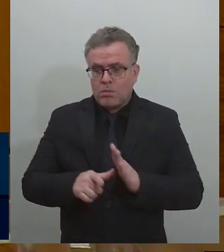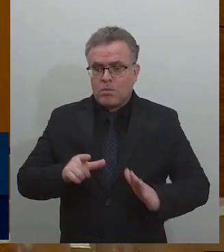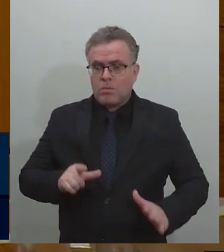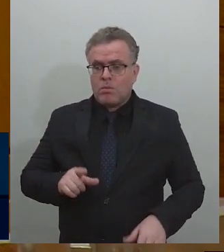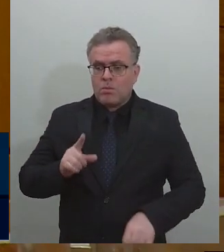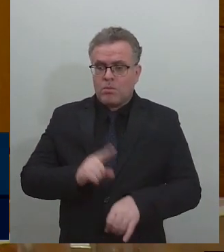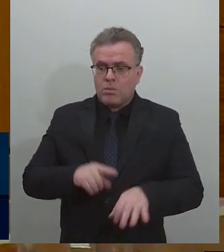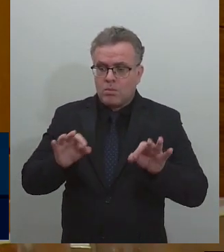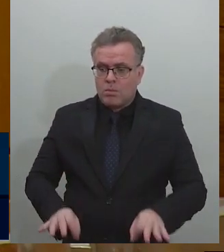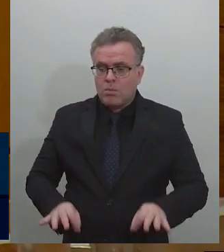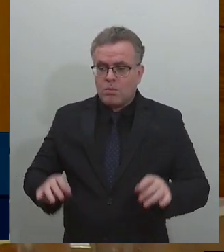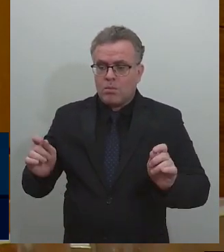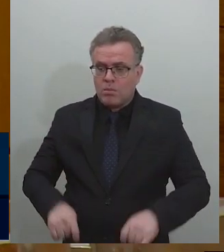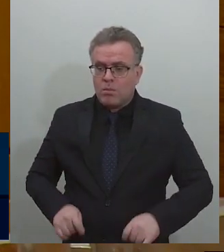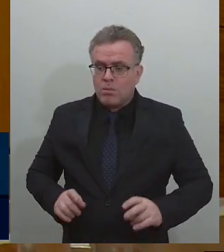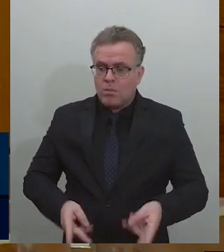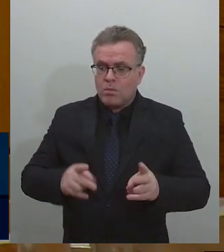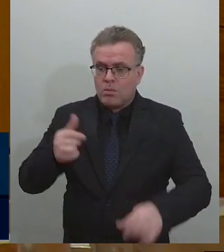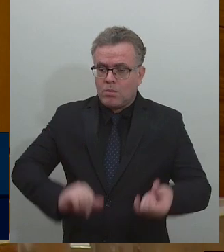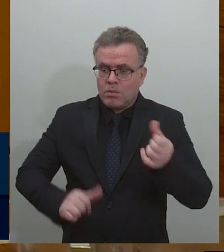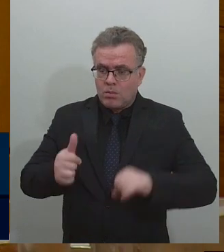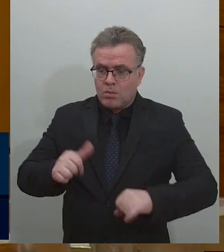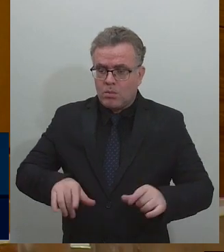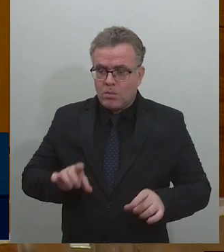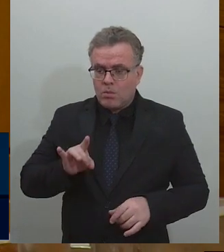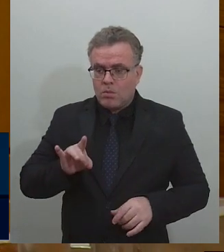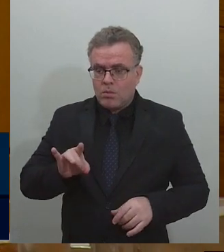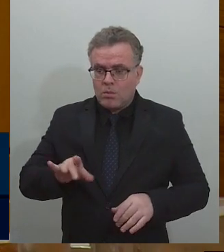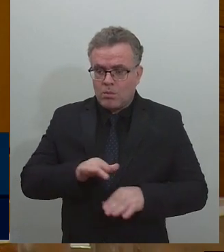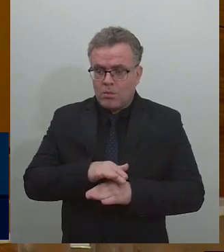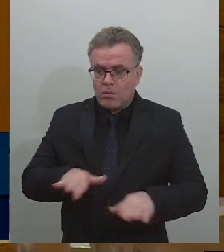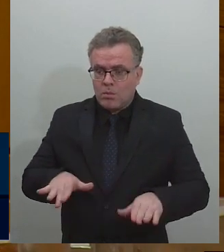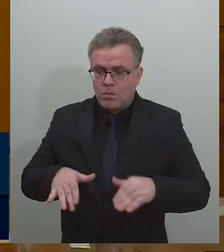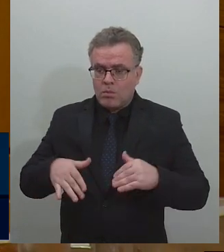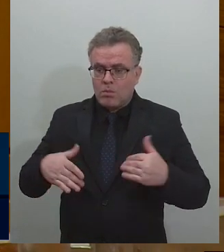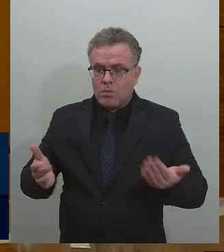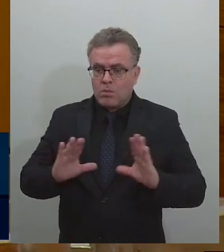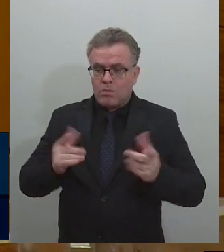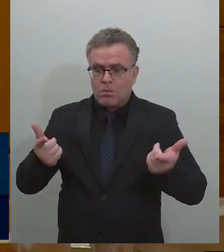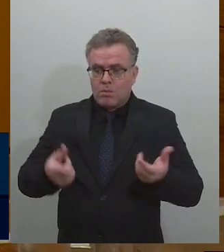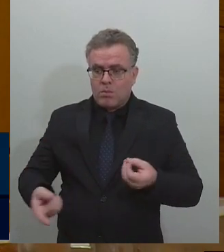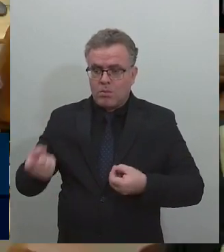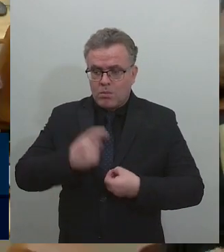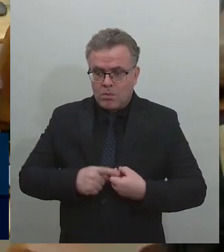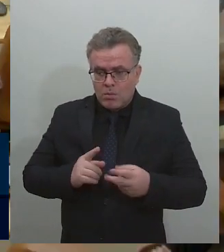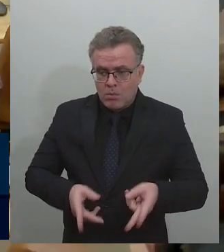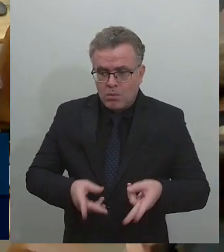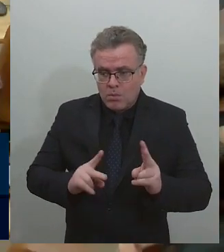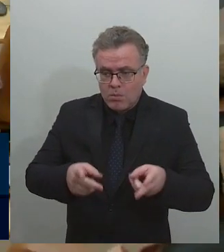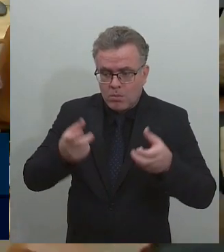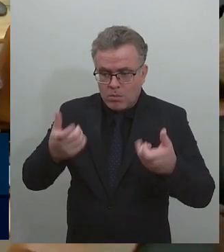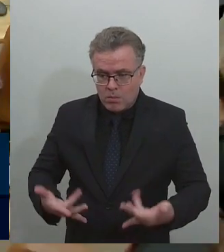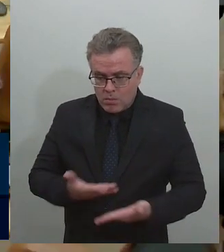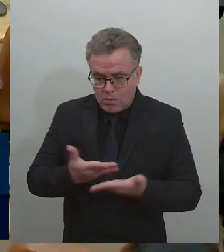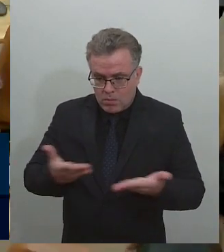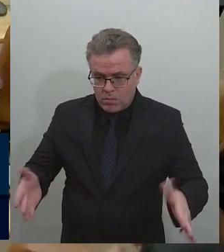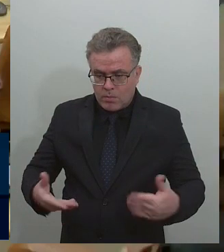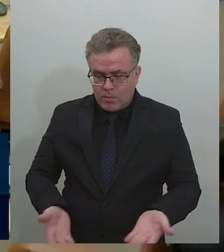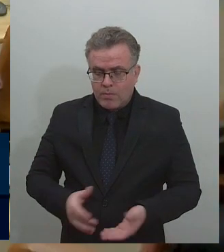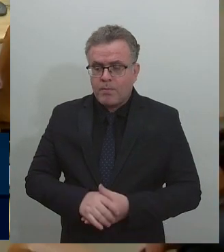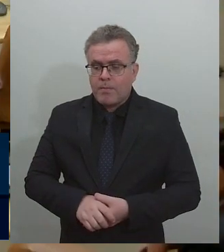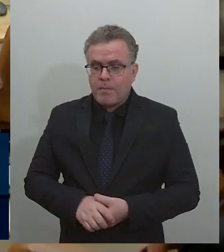Era isso que eu tinha no pequeno expediente, lógico, nós retornaremos em seguida no grande expediente.